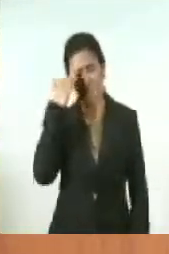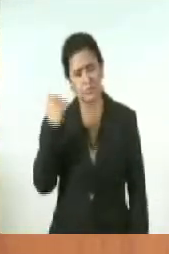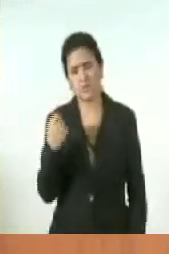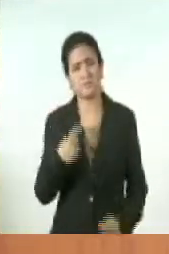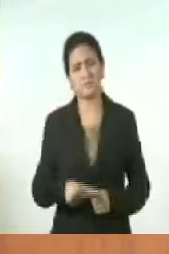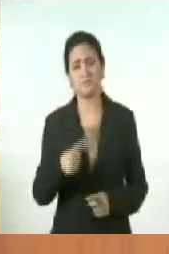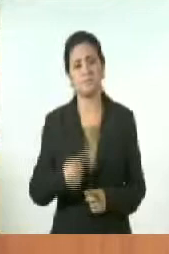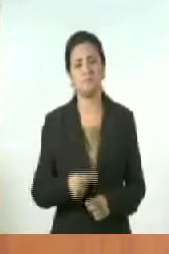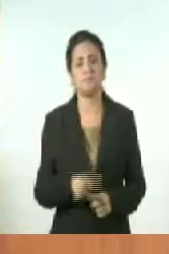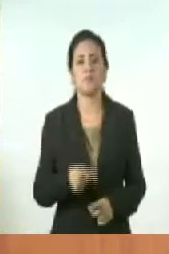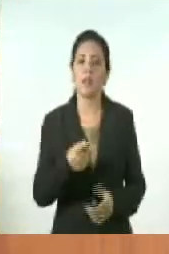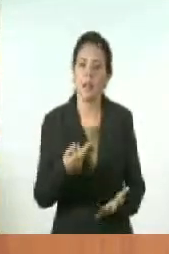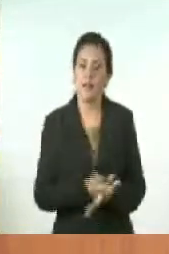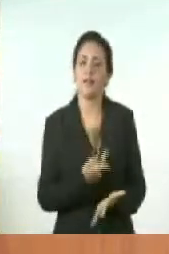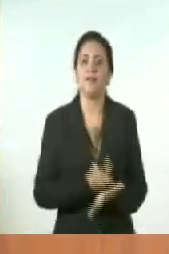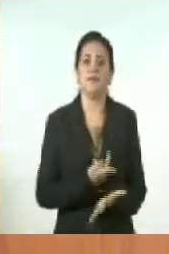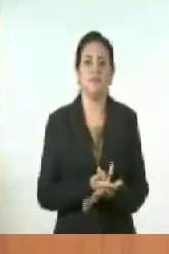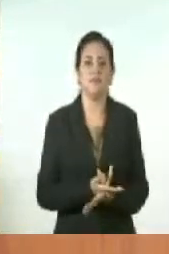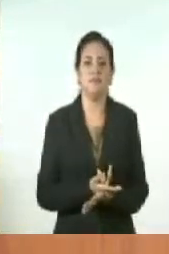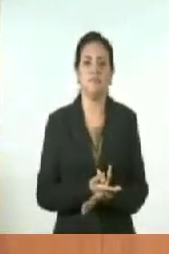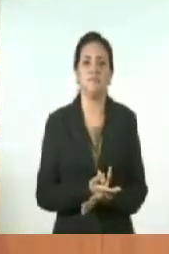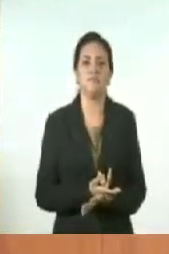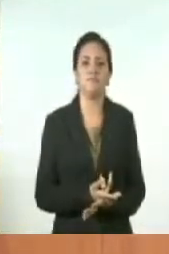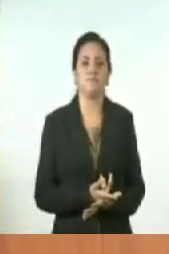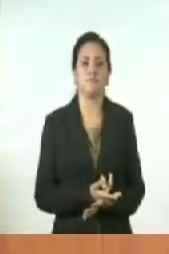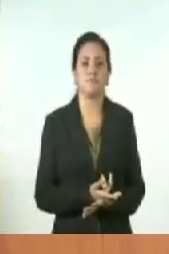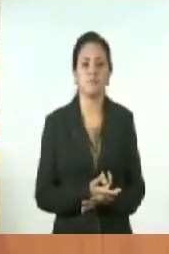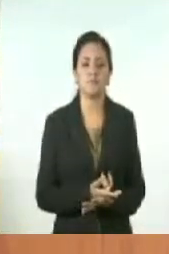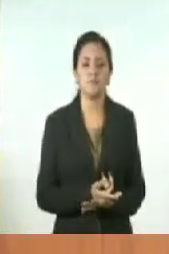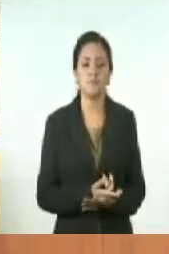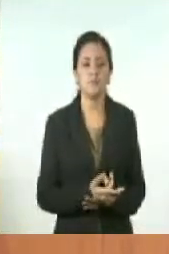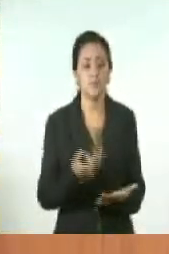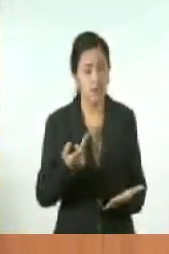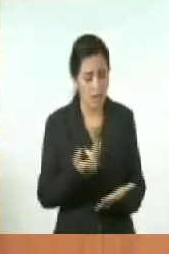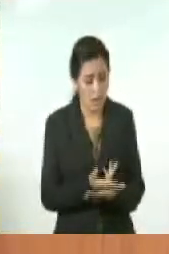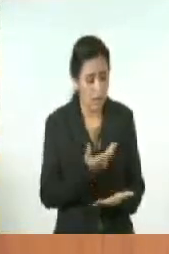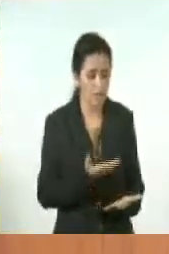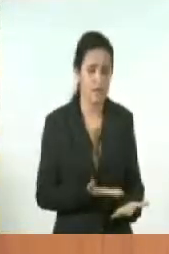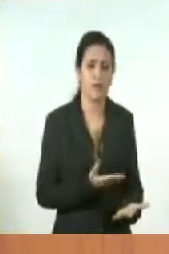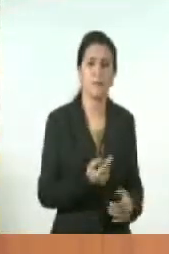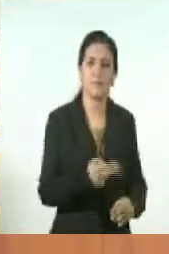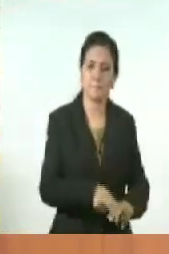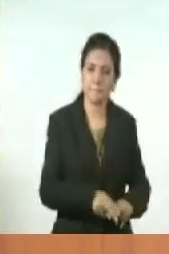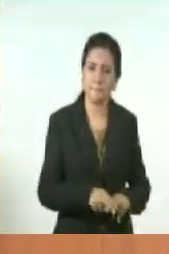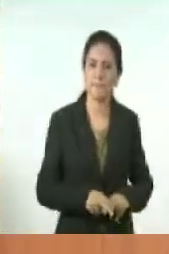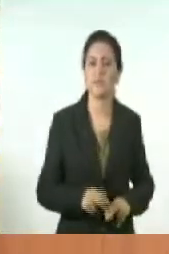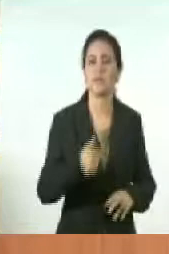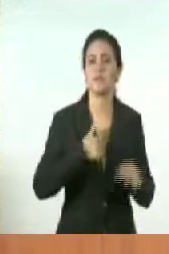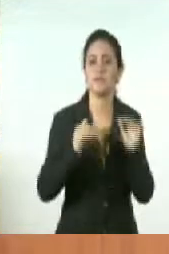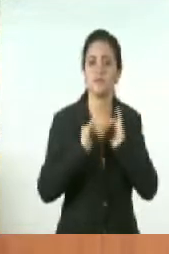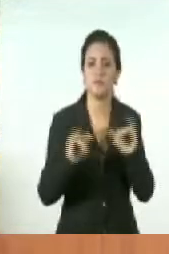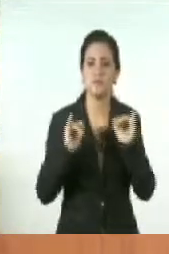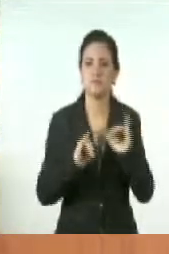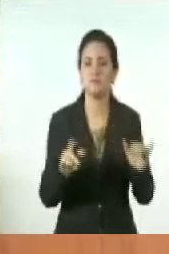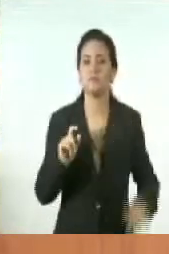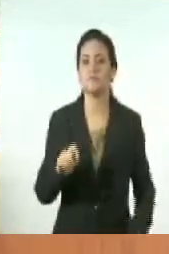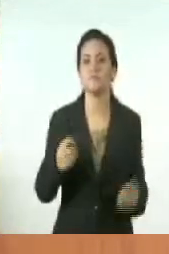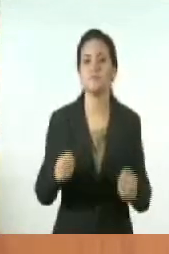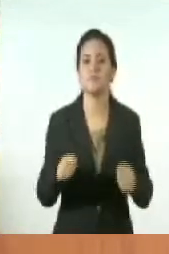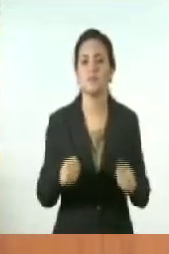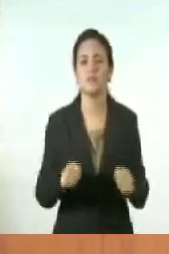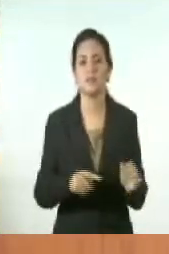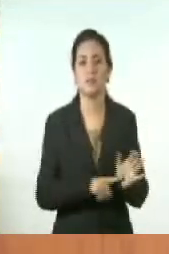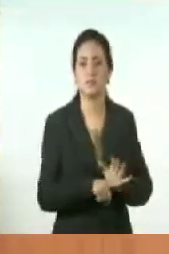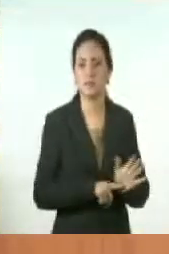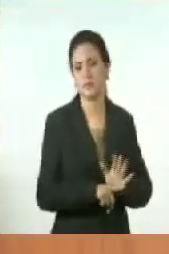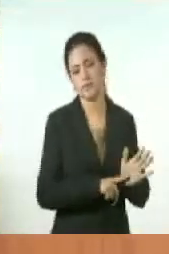está errado. E dentro da própria petição está esse erro grave. Por isso que eu digo que tem que ser averiguado se